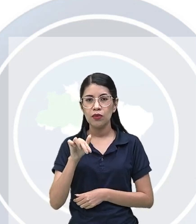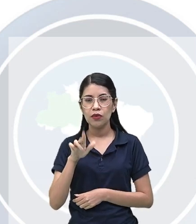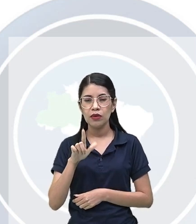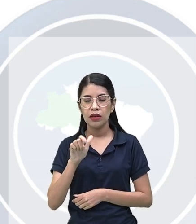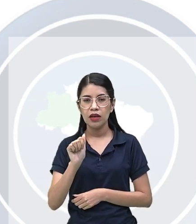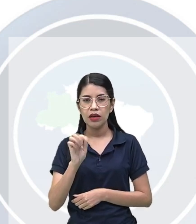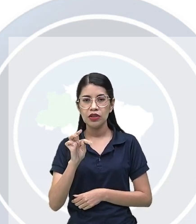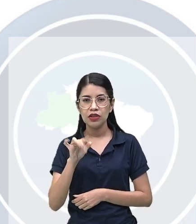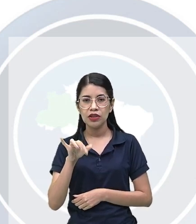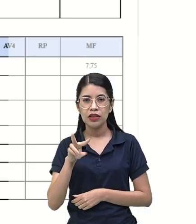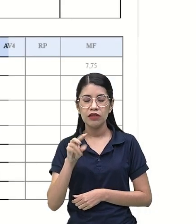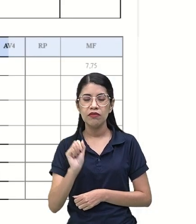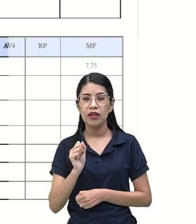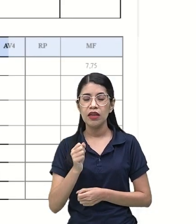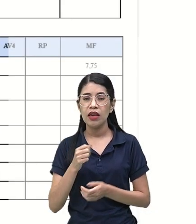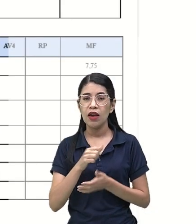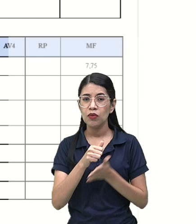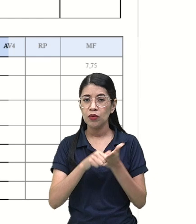de avaliação.